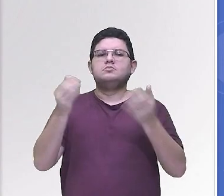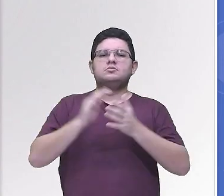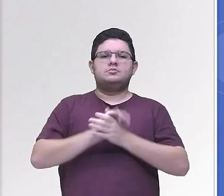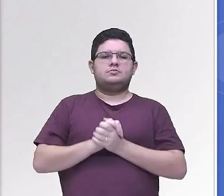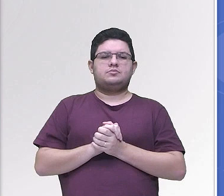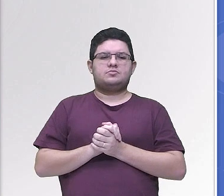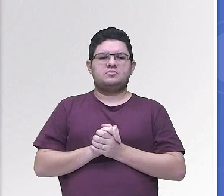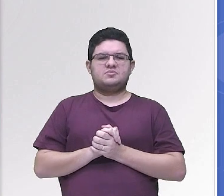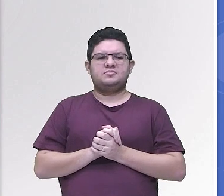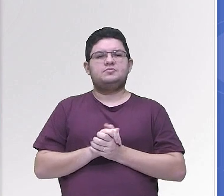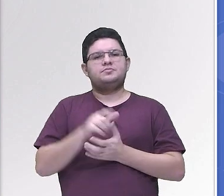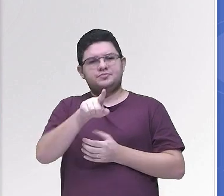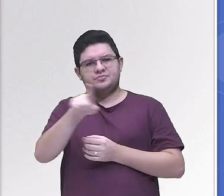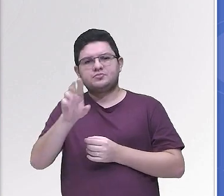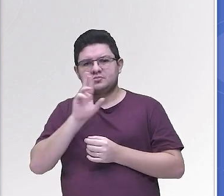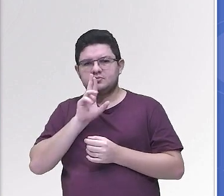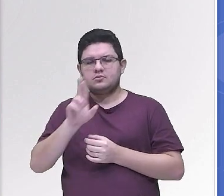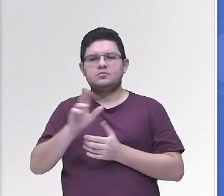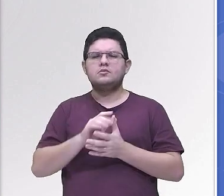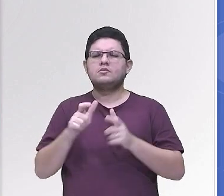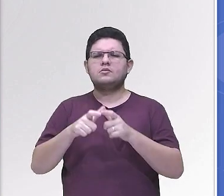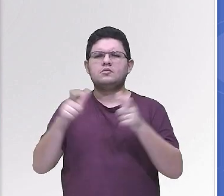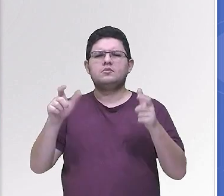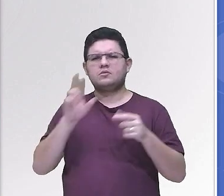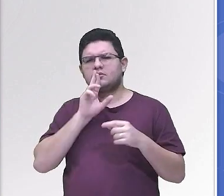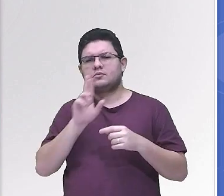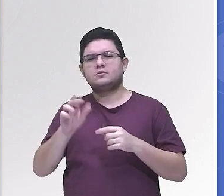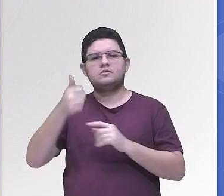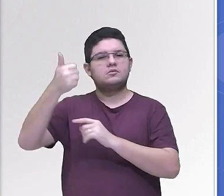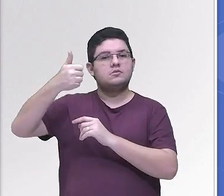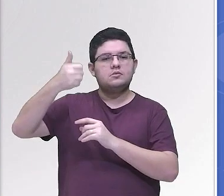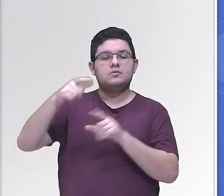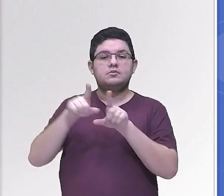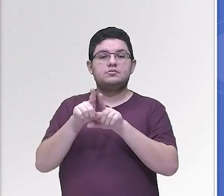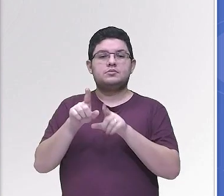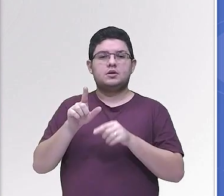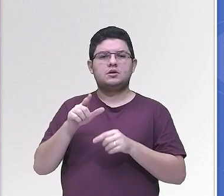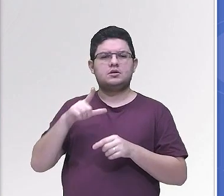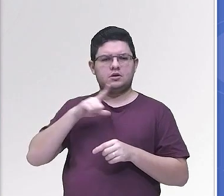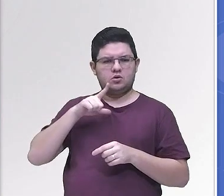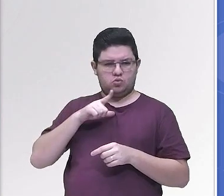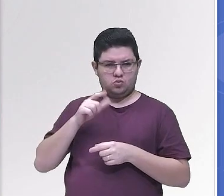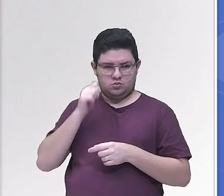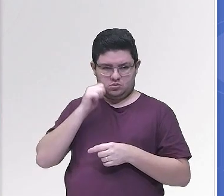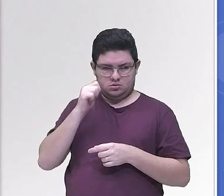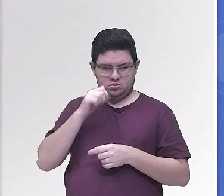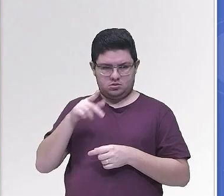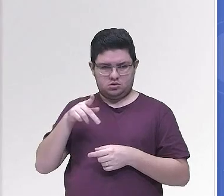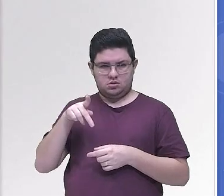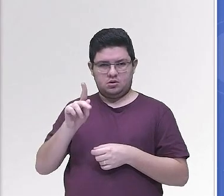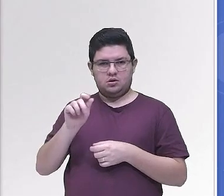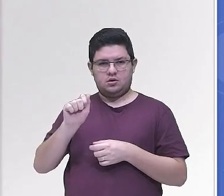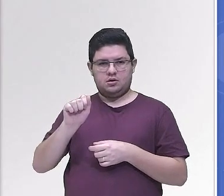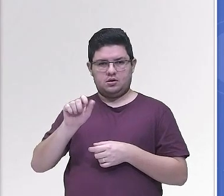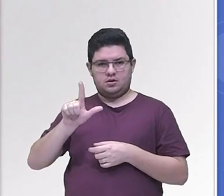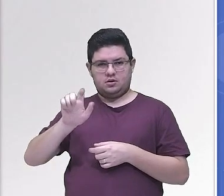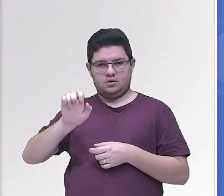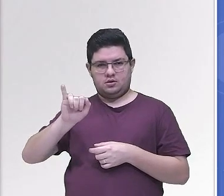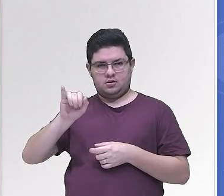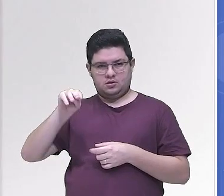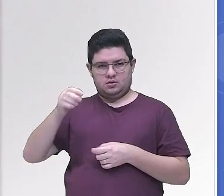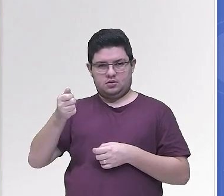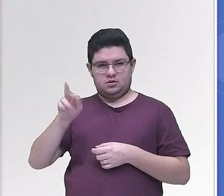Eu vi que aqui a maioria do pessoal ficou na primeira. Alguém respondeu, olha. A Kailemar respondeu para nós assim, a filosofia serve